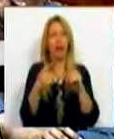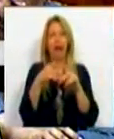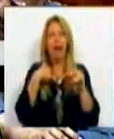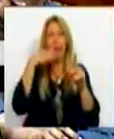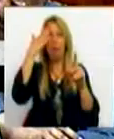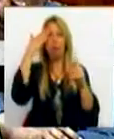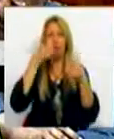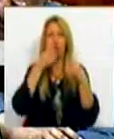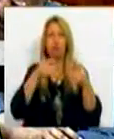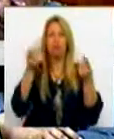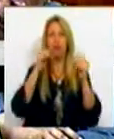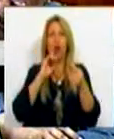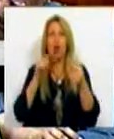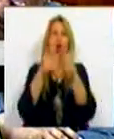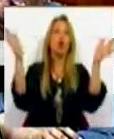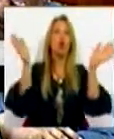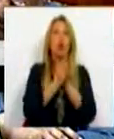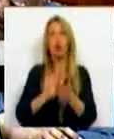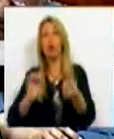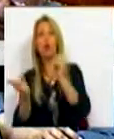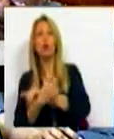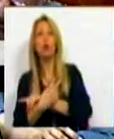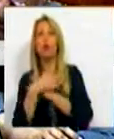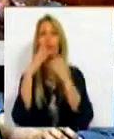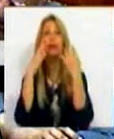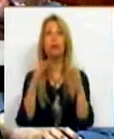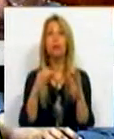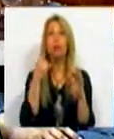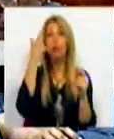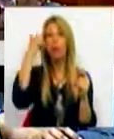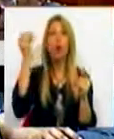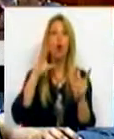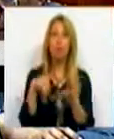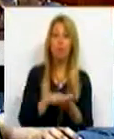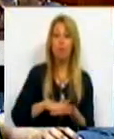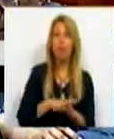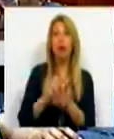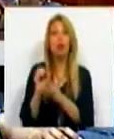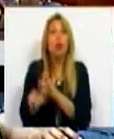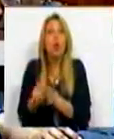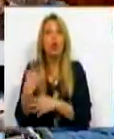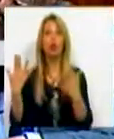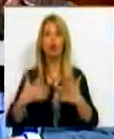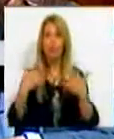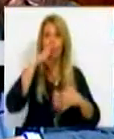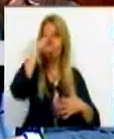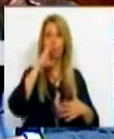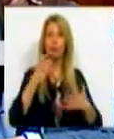muito distintos. É não compreender qual é a gênese e a origem e o objetivo de um Orçamento de Estado. Mas